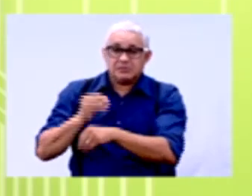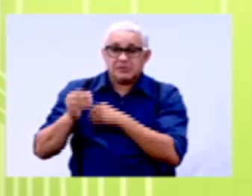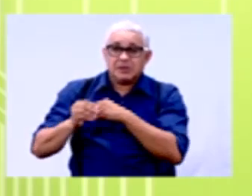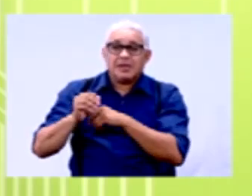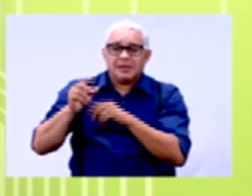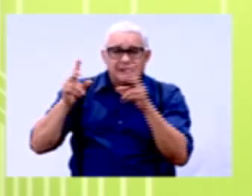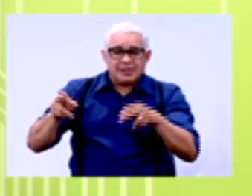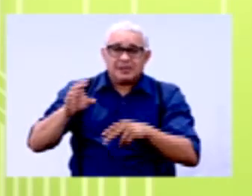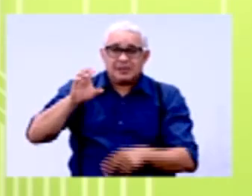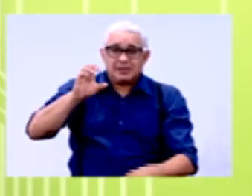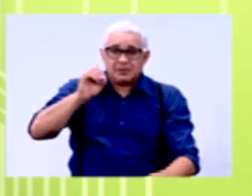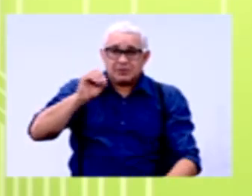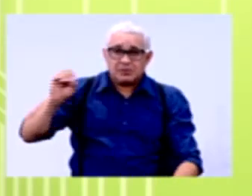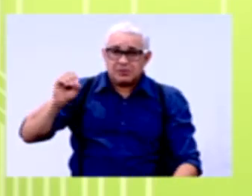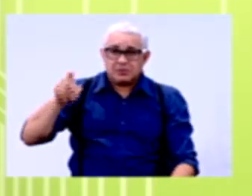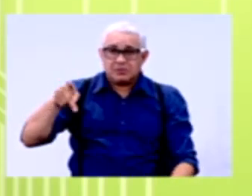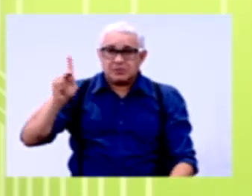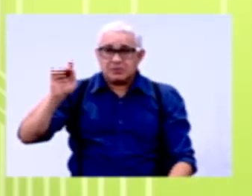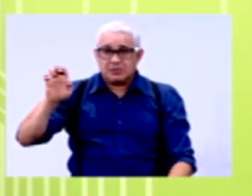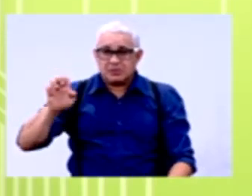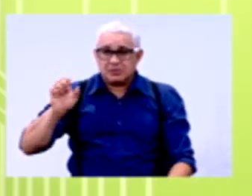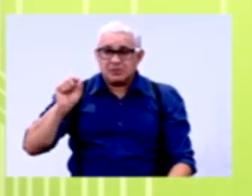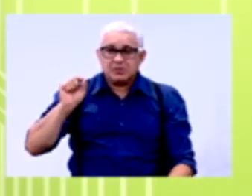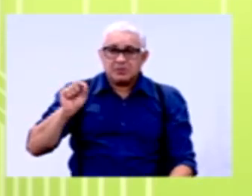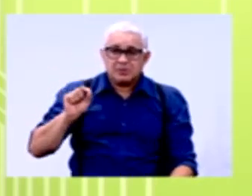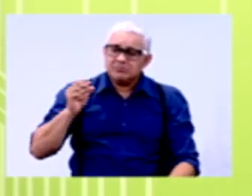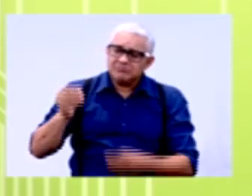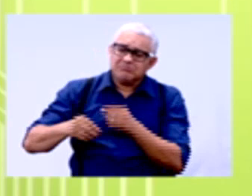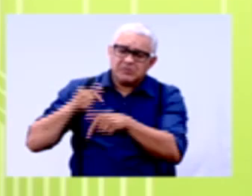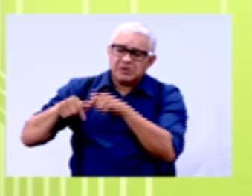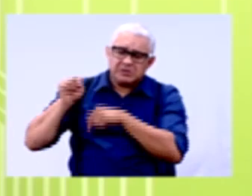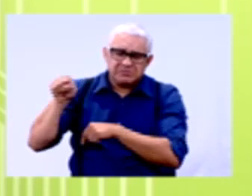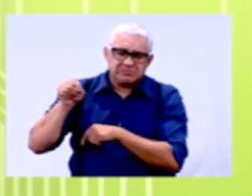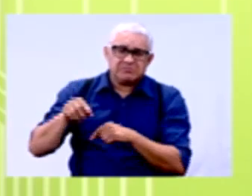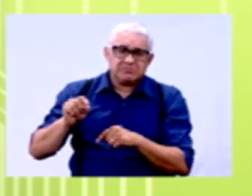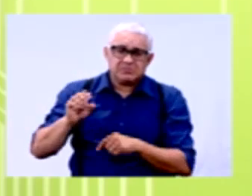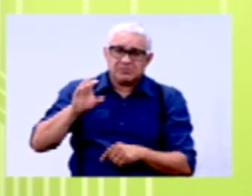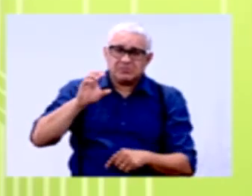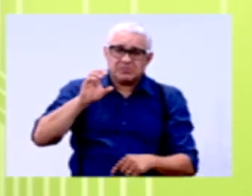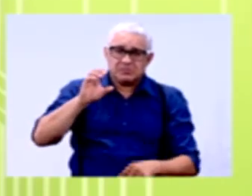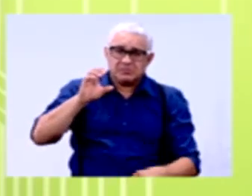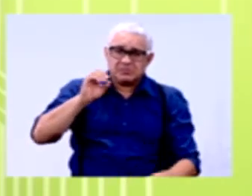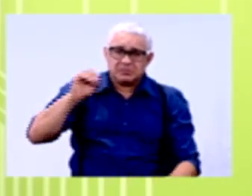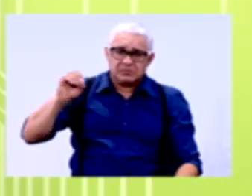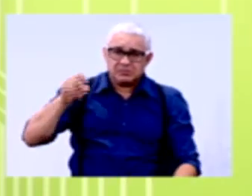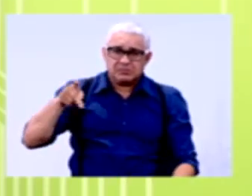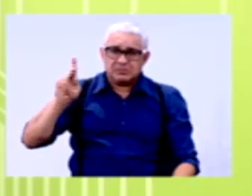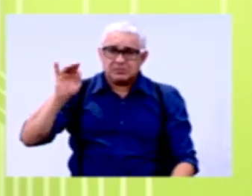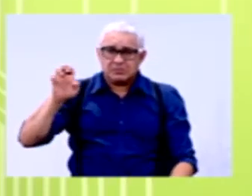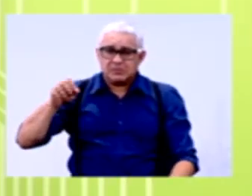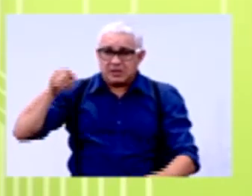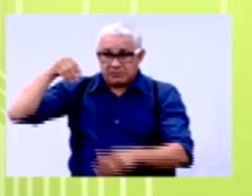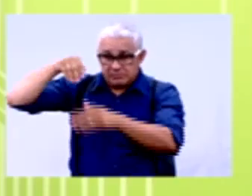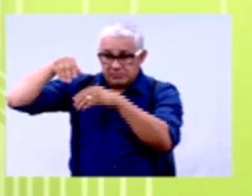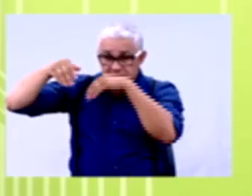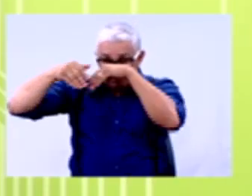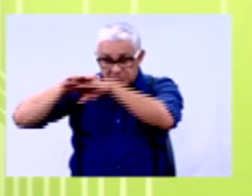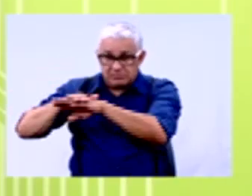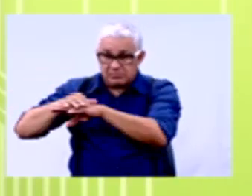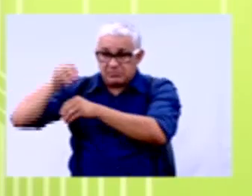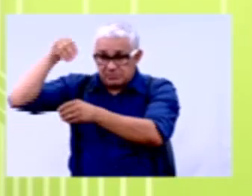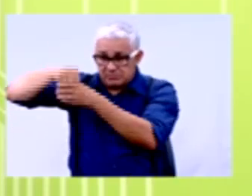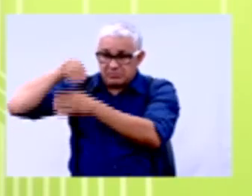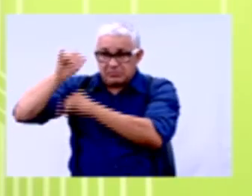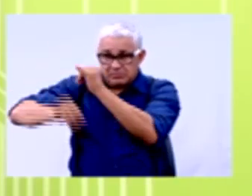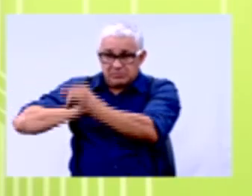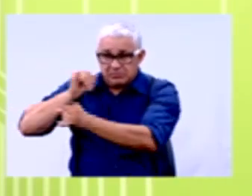cookie, certo? Como é que funciona isso? O que é esse cookie, né? O cookie é o armazenamento da informação dentro do